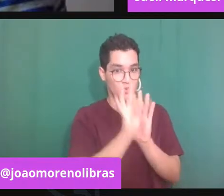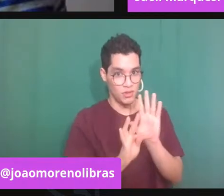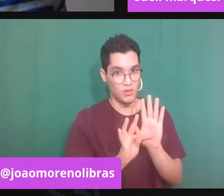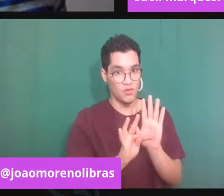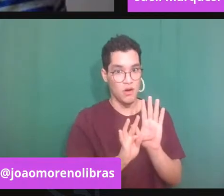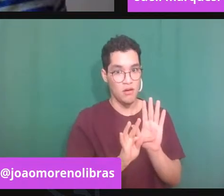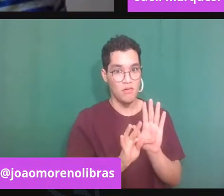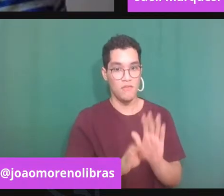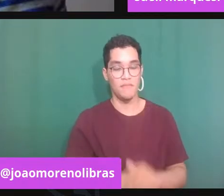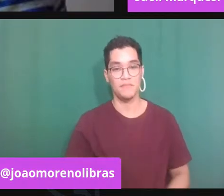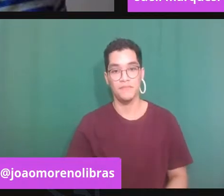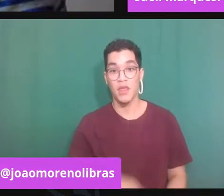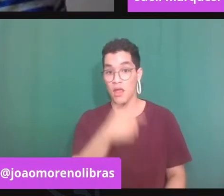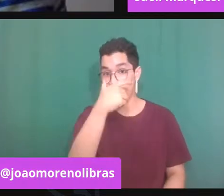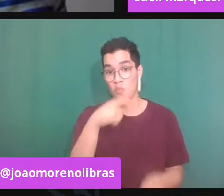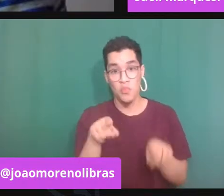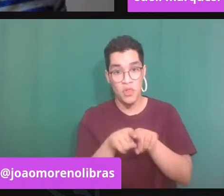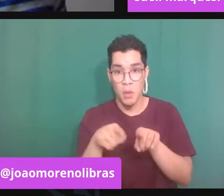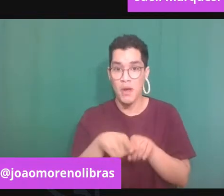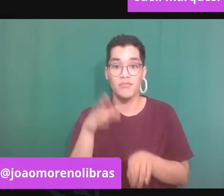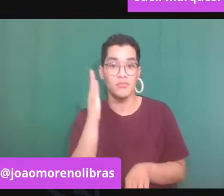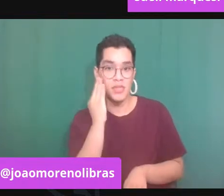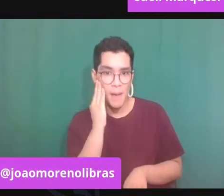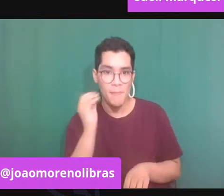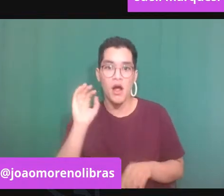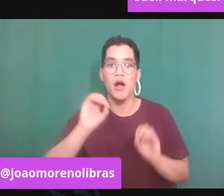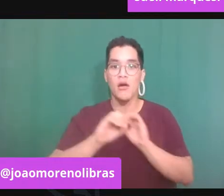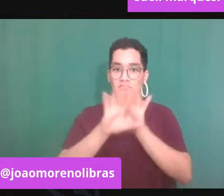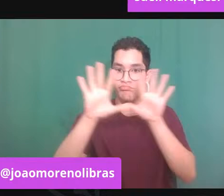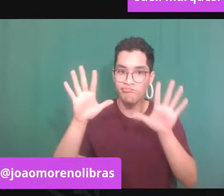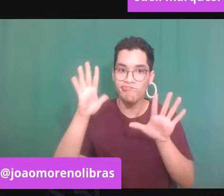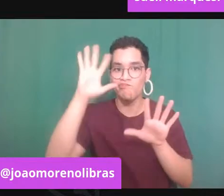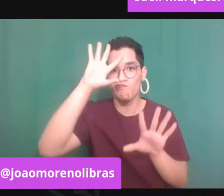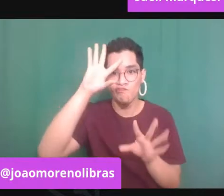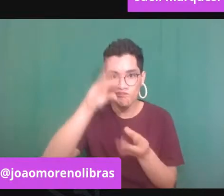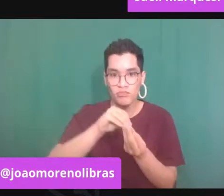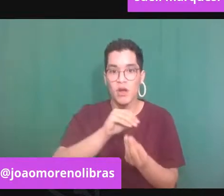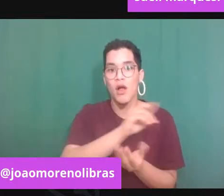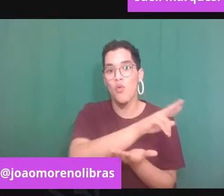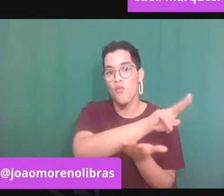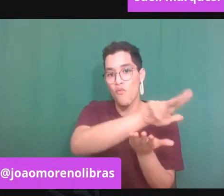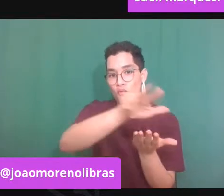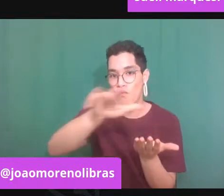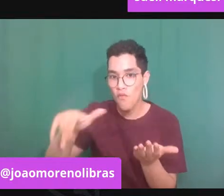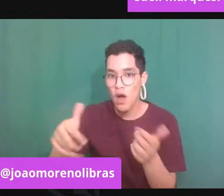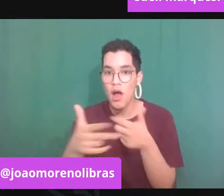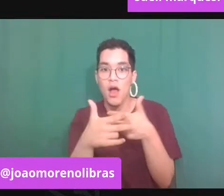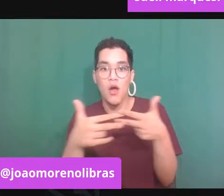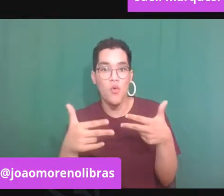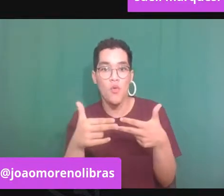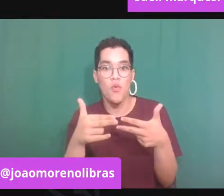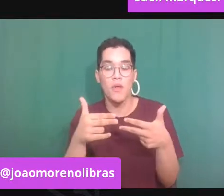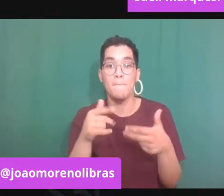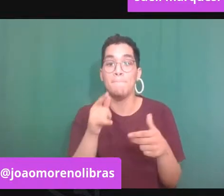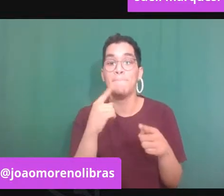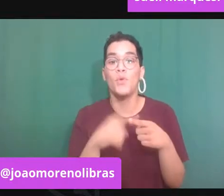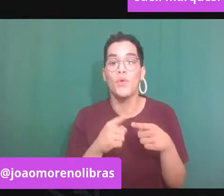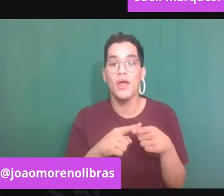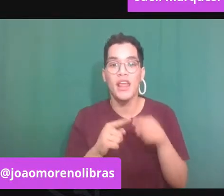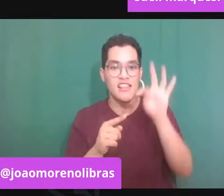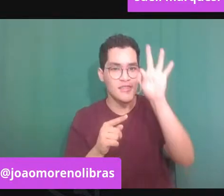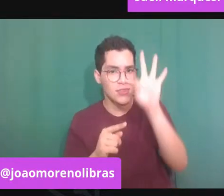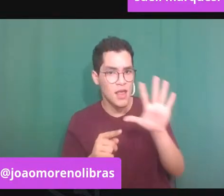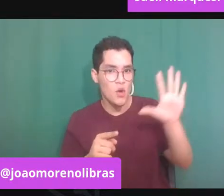há diversas possibilidades e eu volto a algo que eu falei aqui. Não existe teoria melhor que a outra.